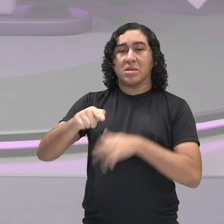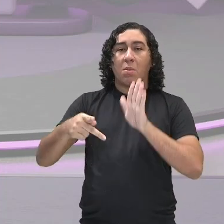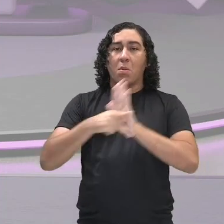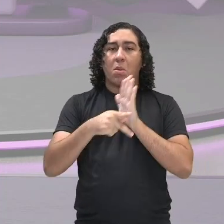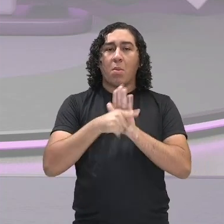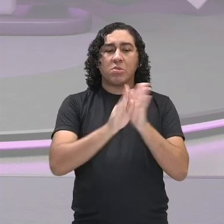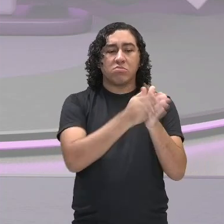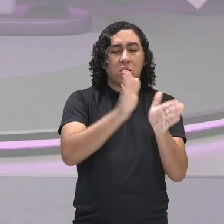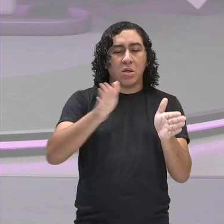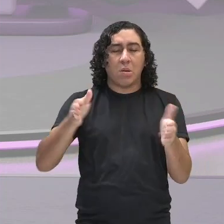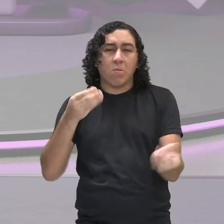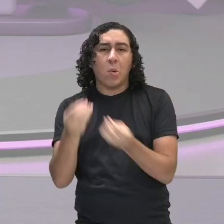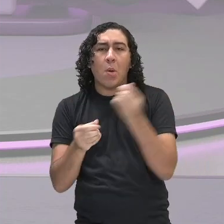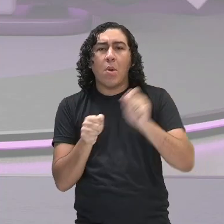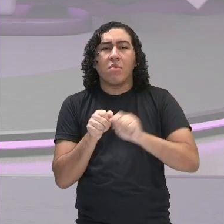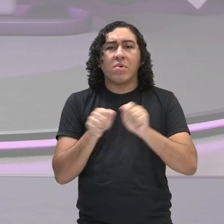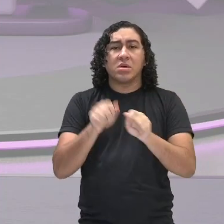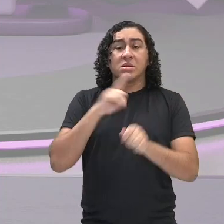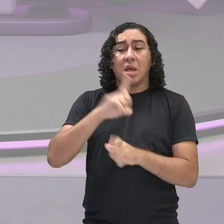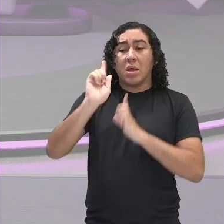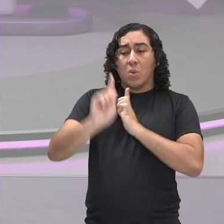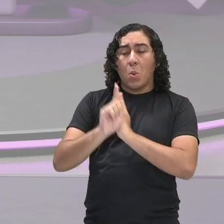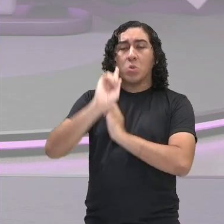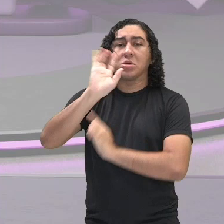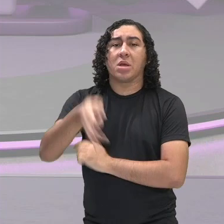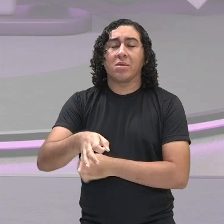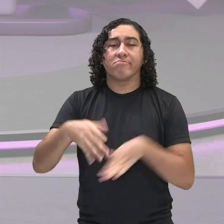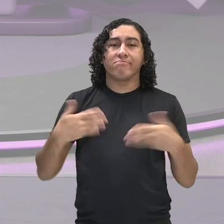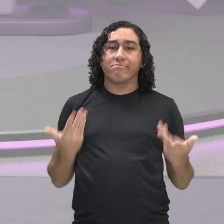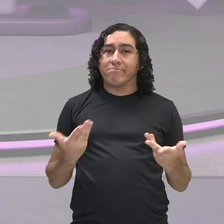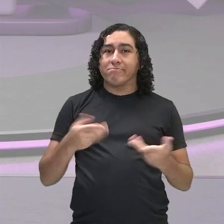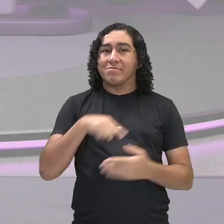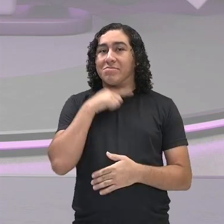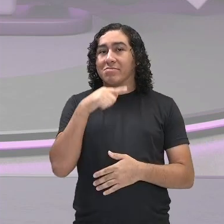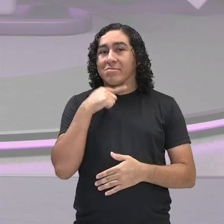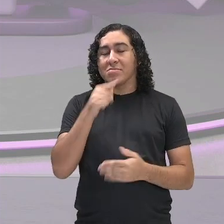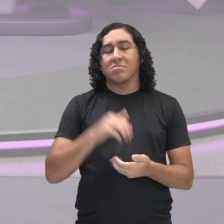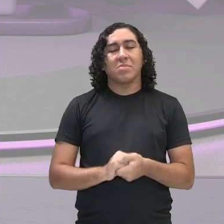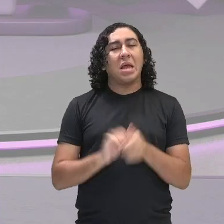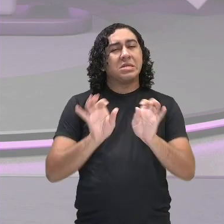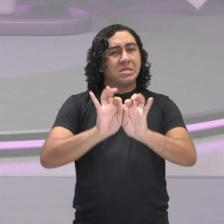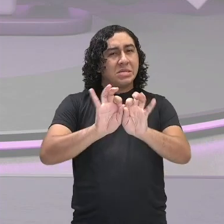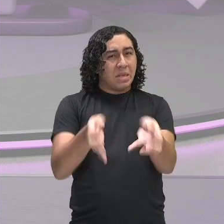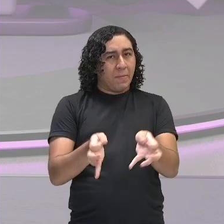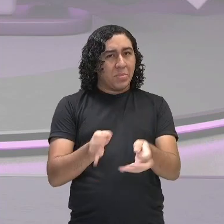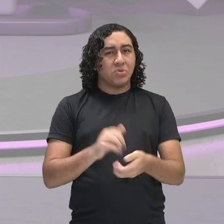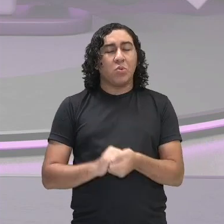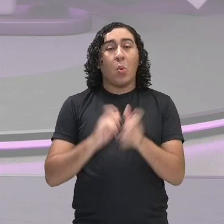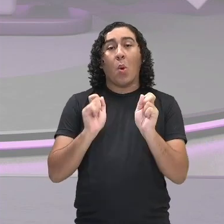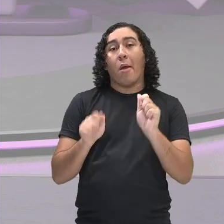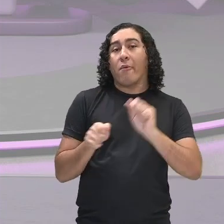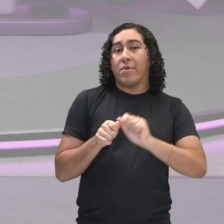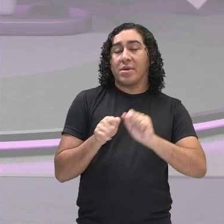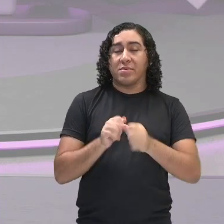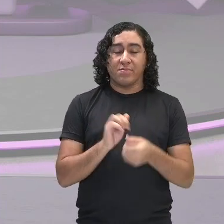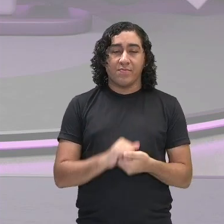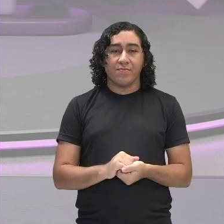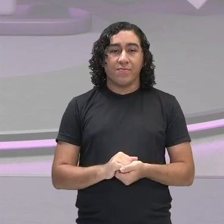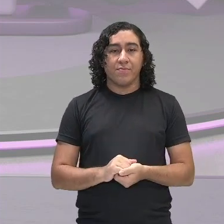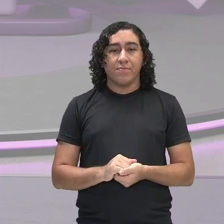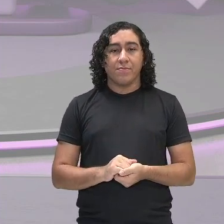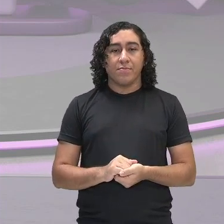Como que você faria para determinar essa razão? E agora, hein? Muito simples, pessoal. O que vocês vão fazer? Vocês vão